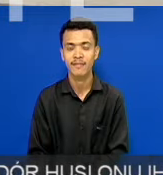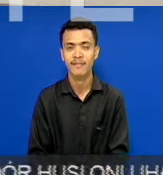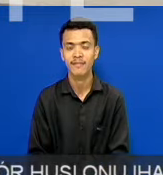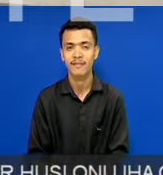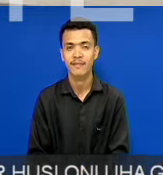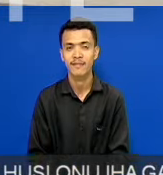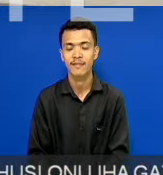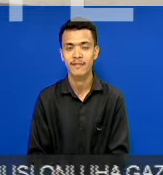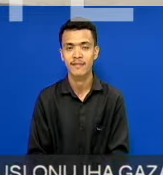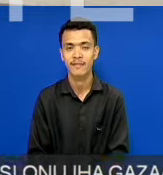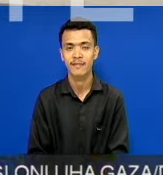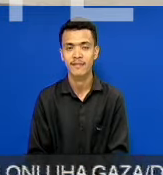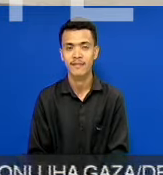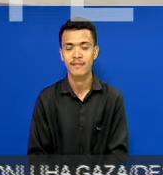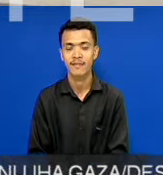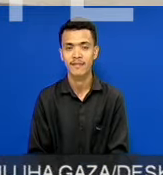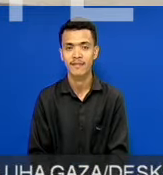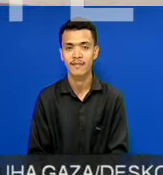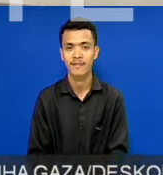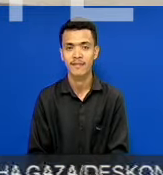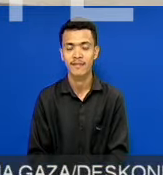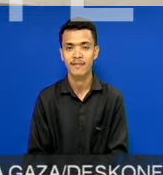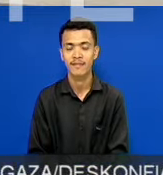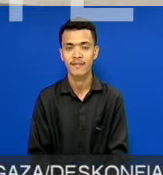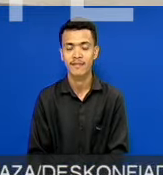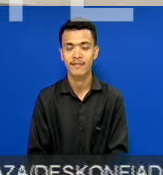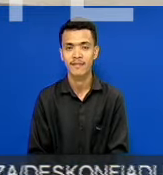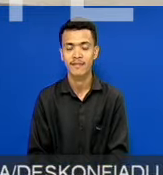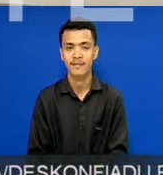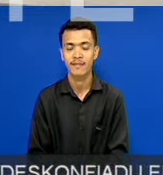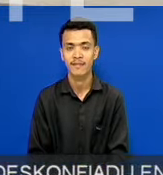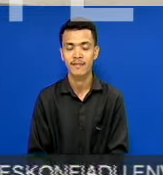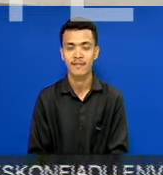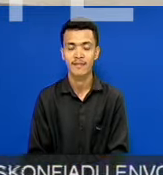Alves no Lidia Martins entrega ricas bai estúdio central Kai Kolidili.